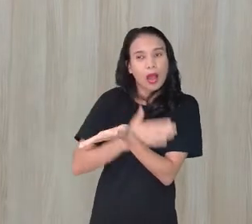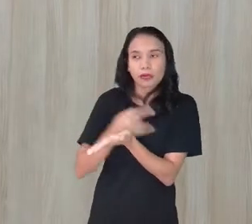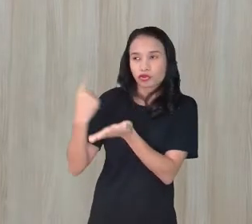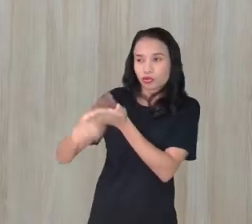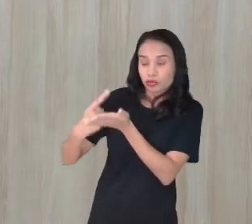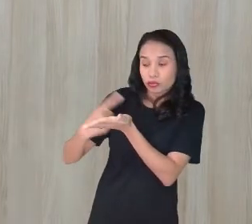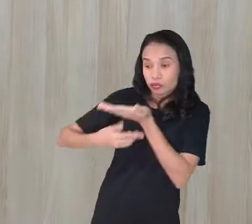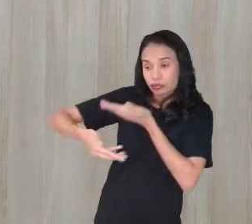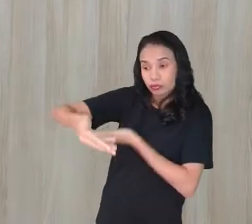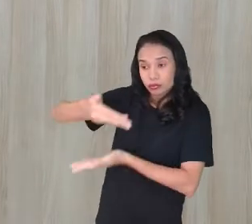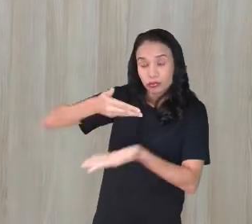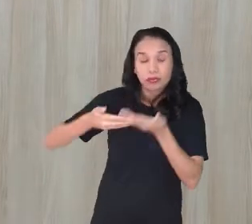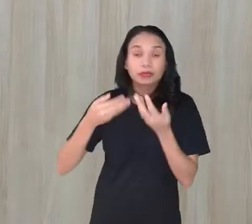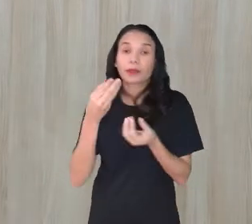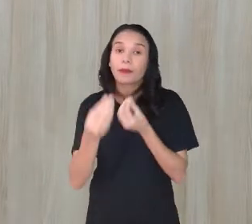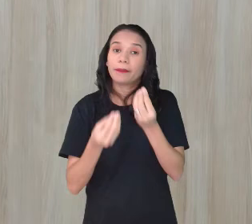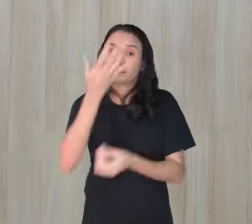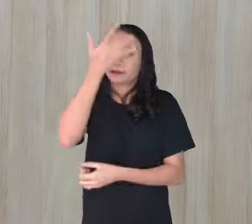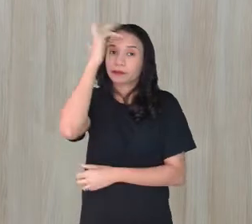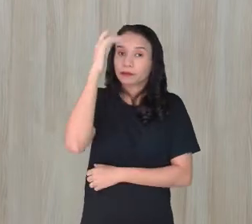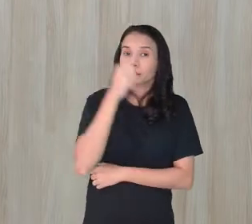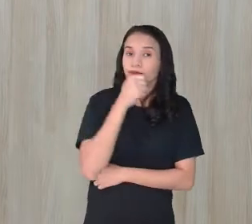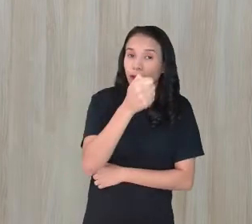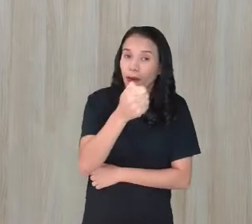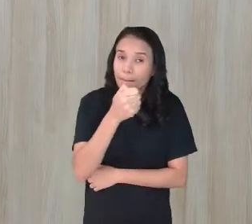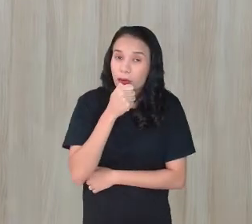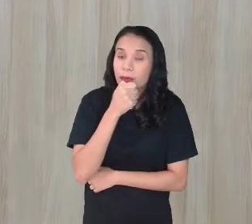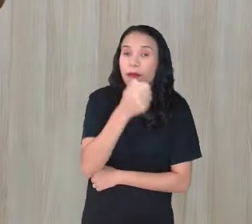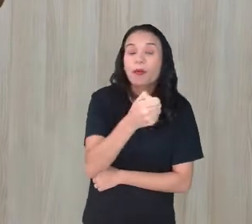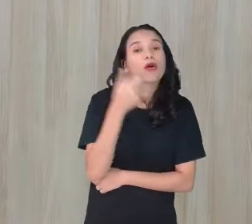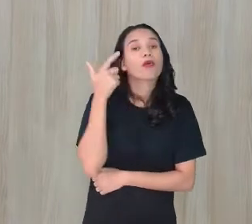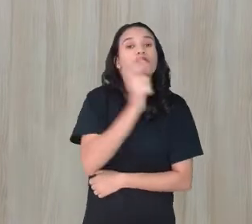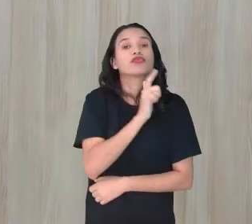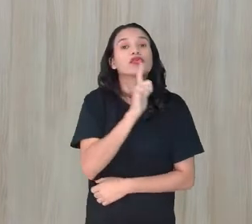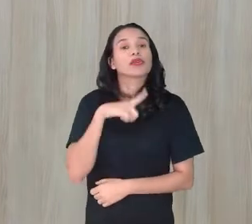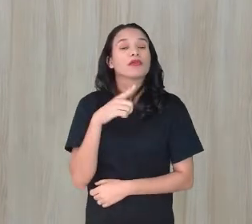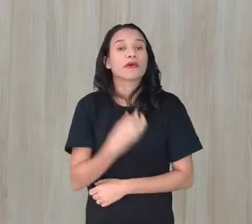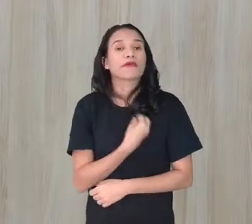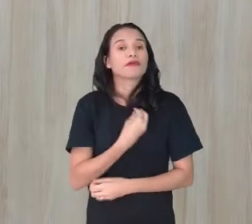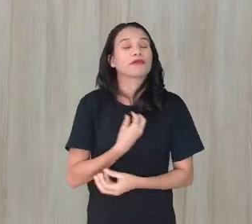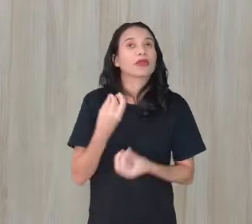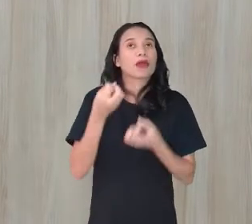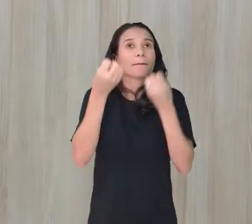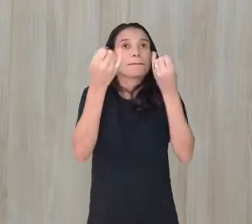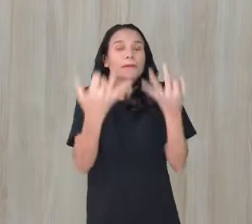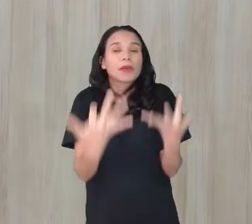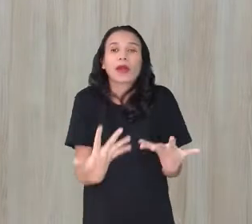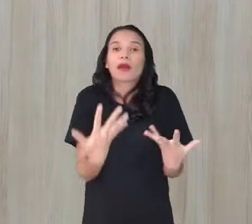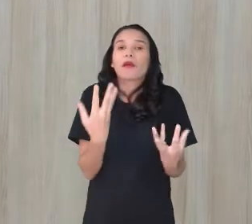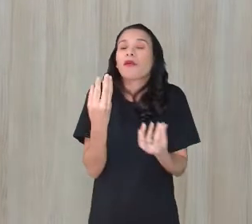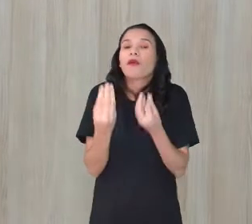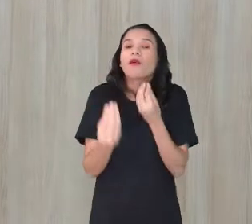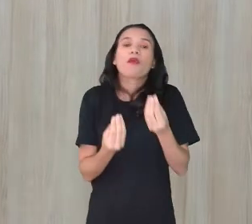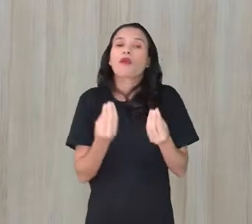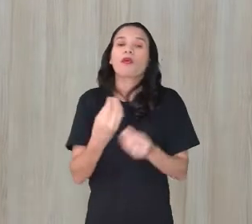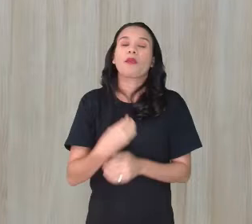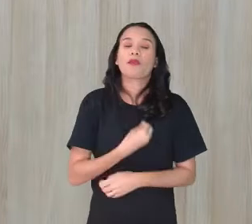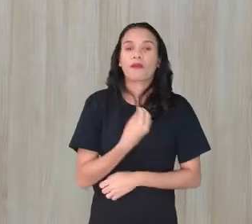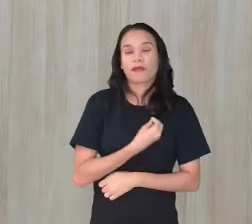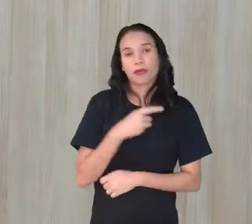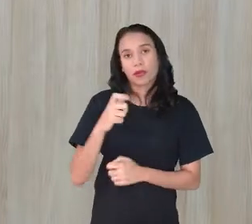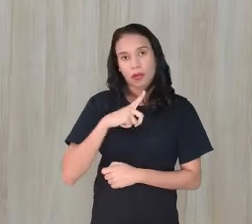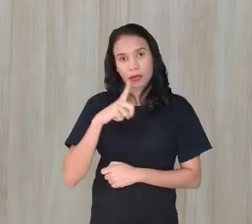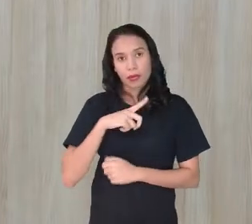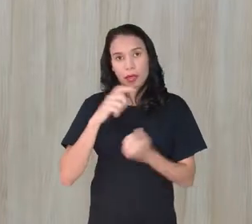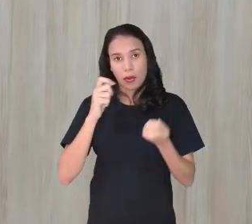aí com o nosso entrevistado, a fim de que ele possa dizer o que da vida dele eu